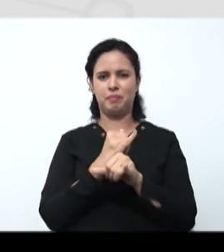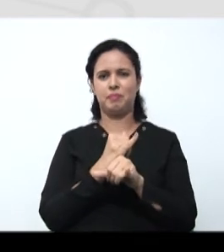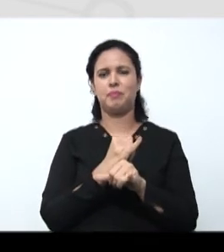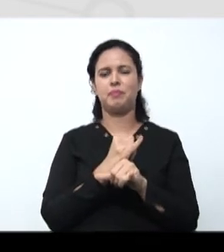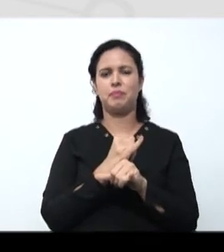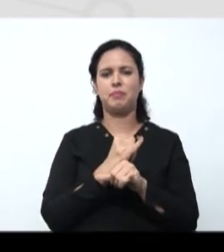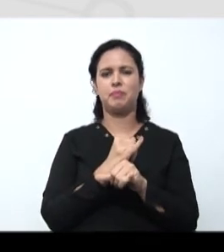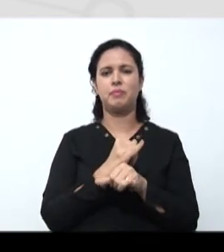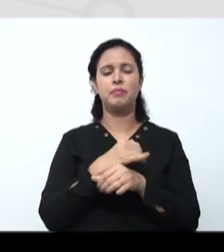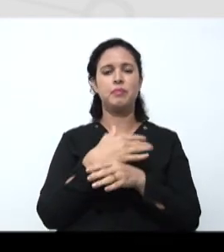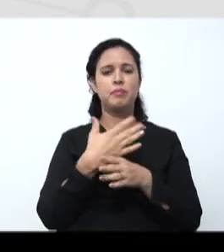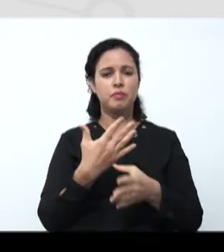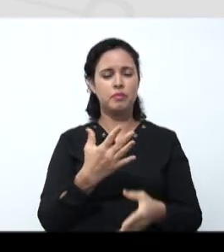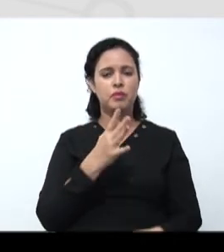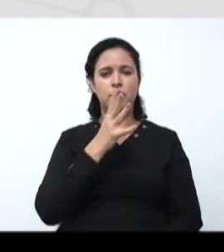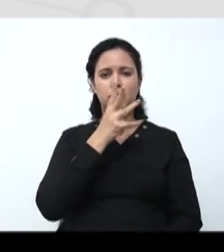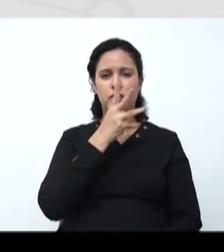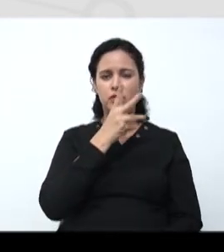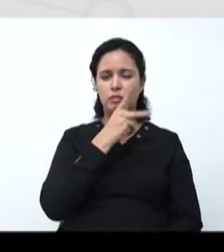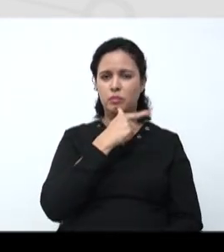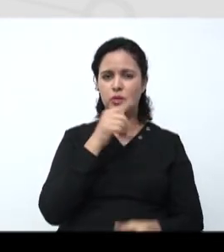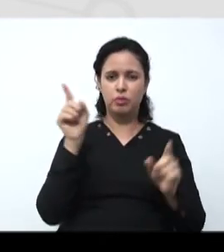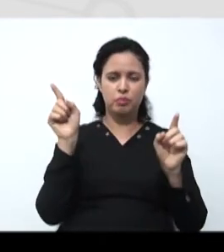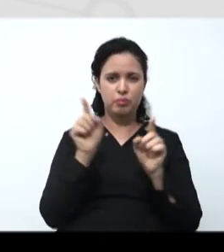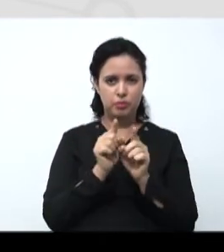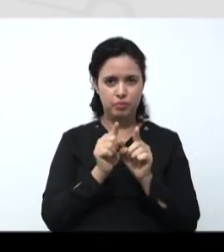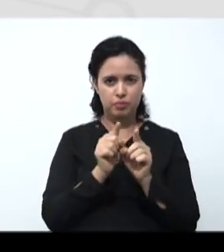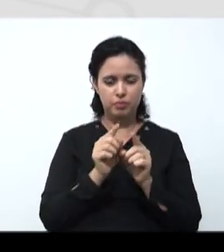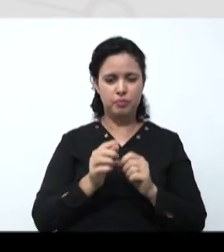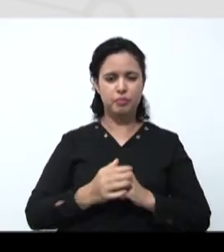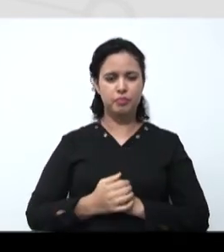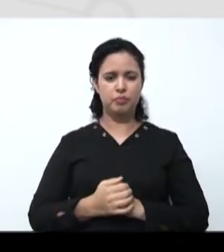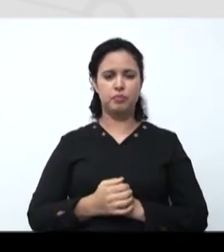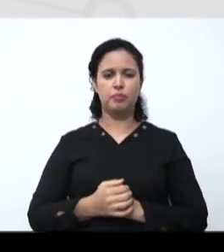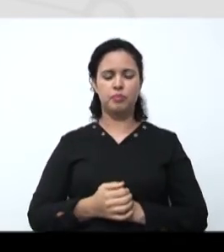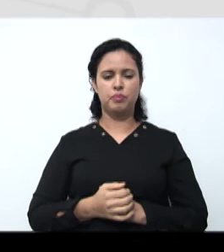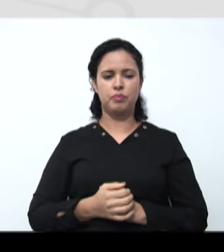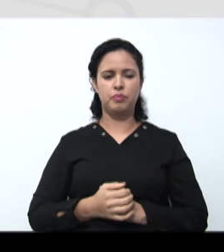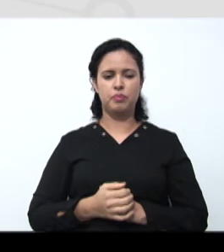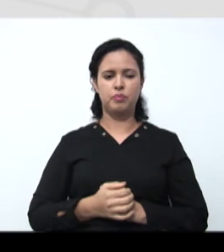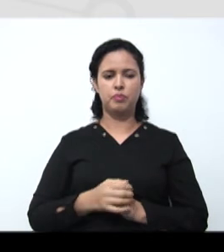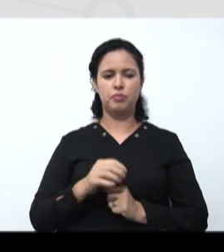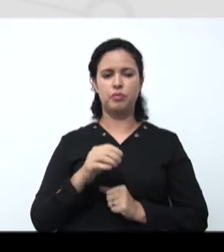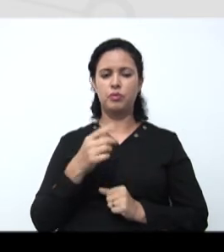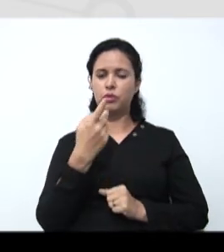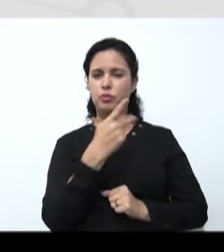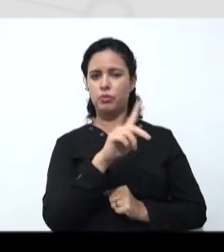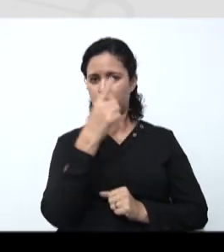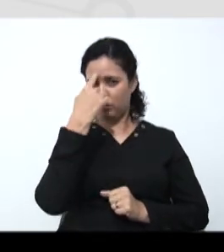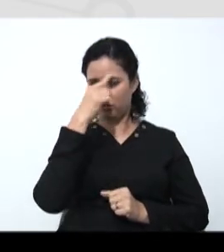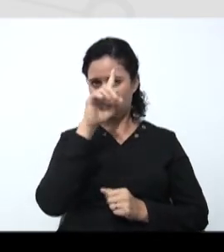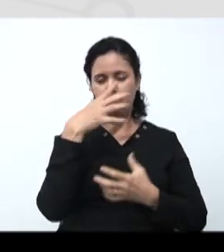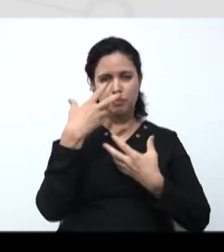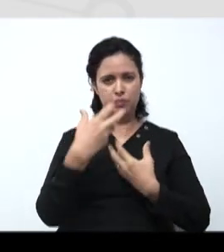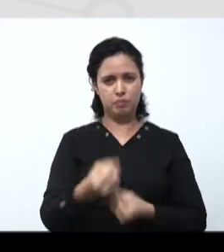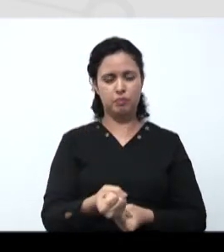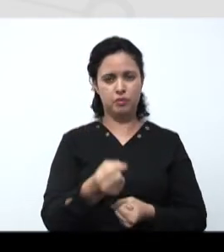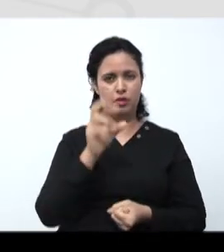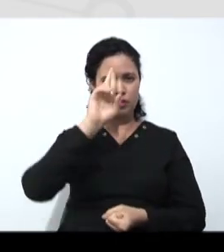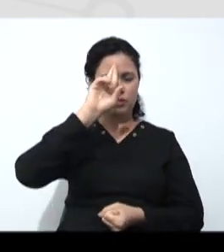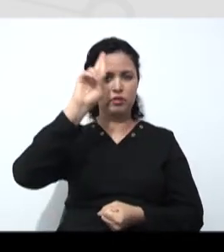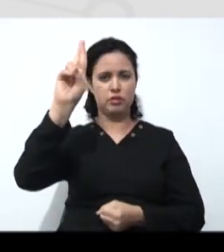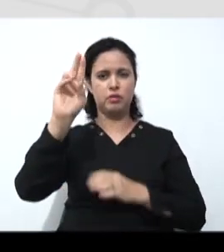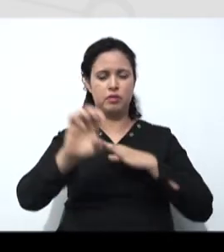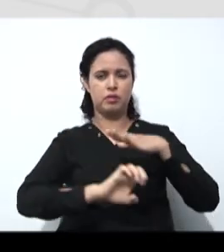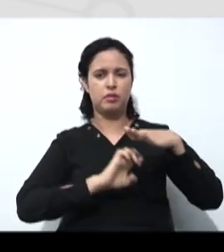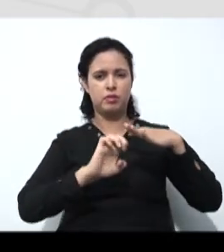que amenizou a demora e a espera da clientela. Sua ideia foi aceita pelos diretores da empresa E